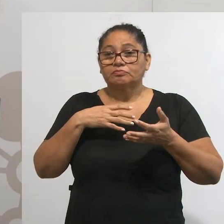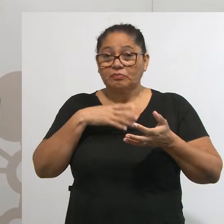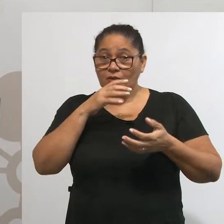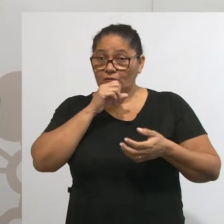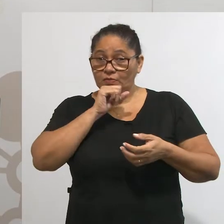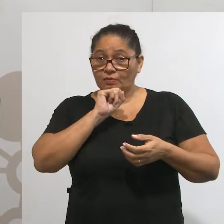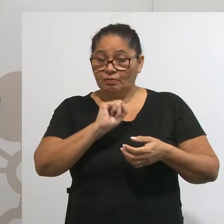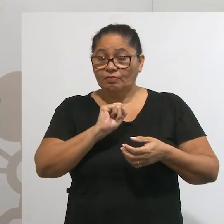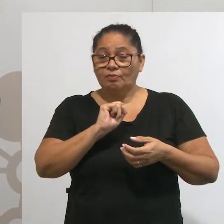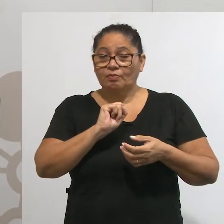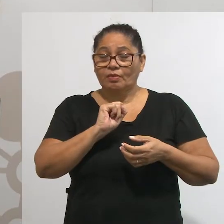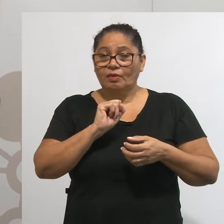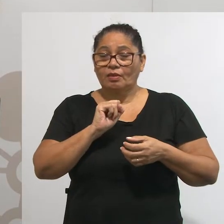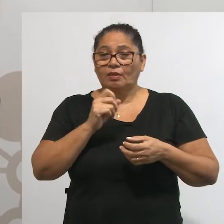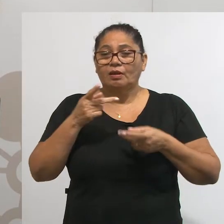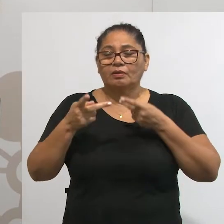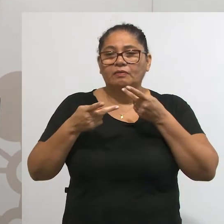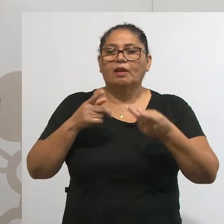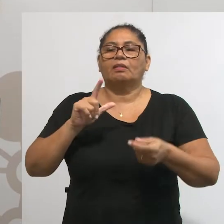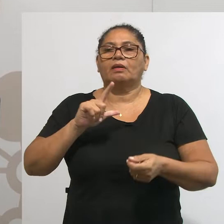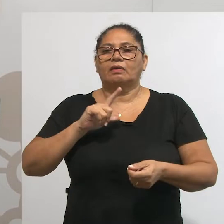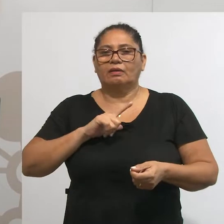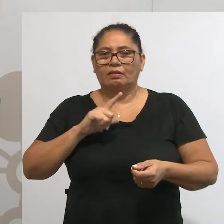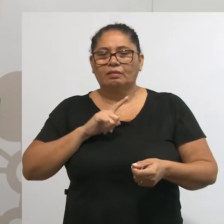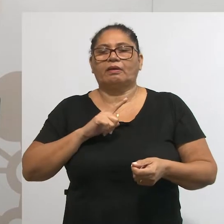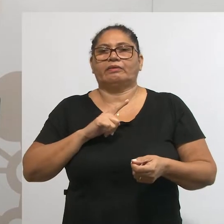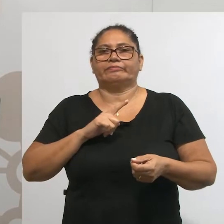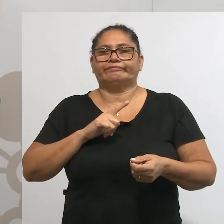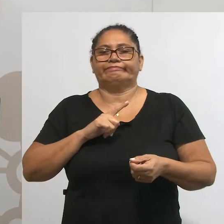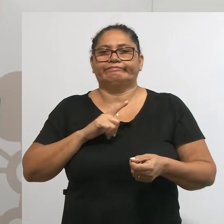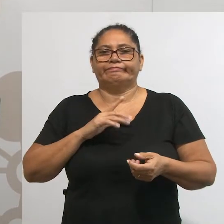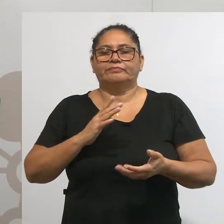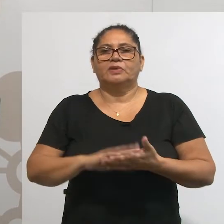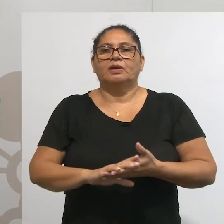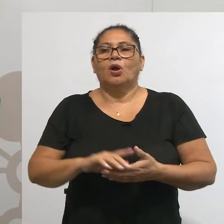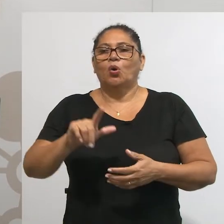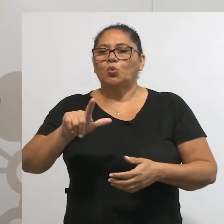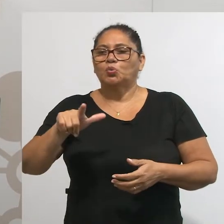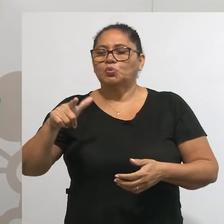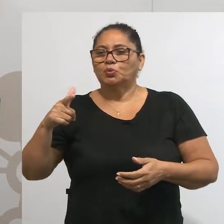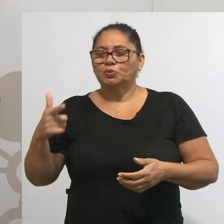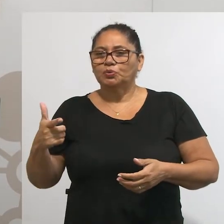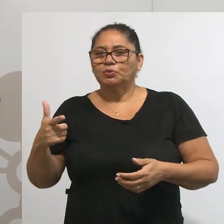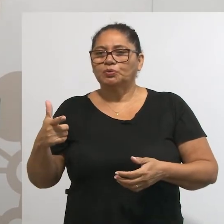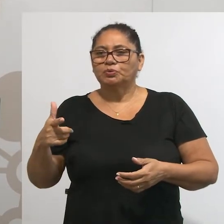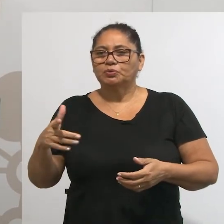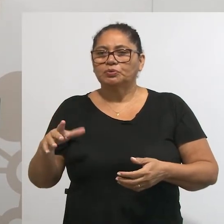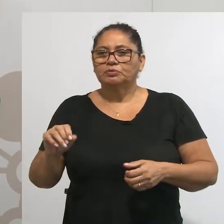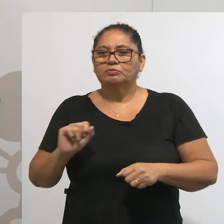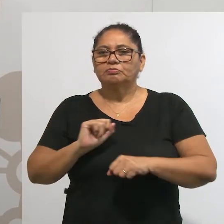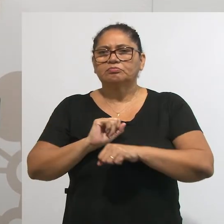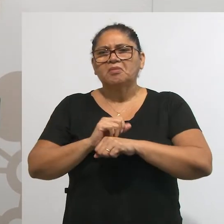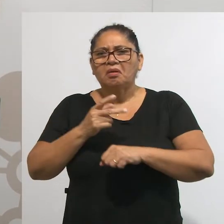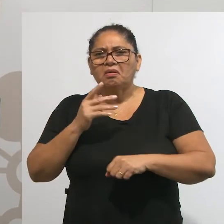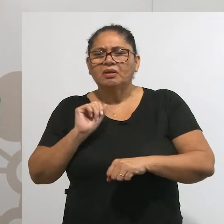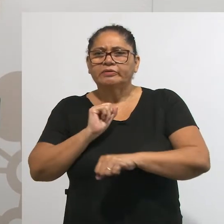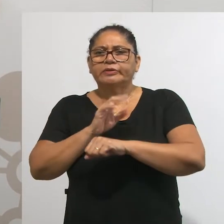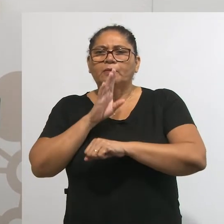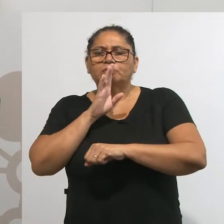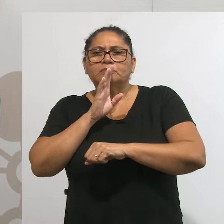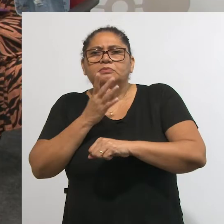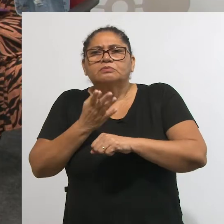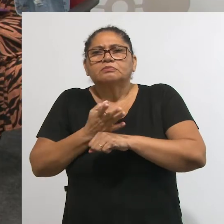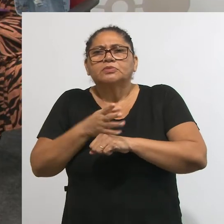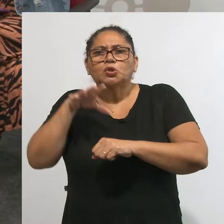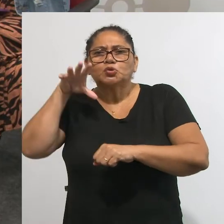preconizado pelo Paulo Freire, o diálogo tem que ter alteridade, que é o outro me altera. A gente não vai sair